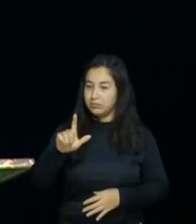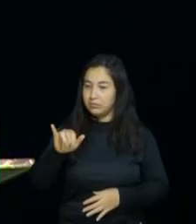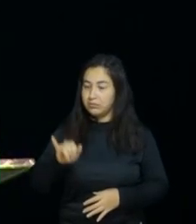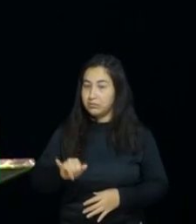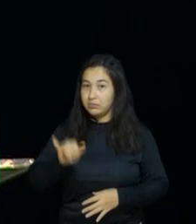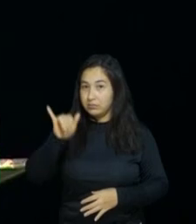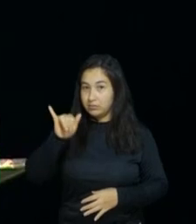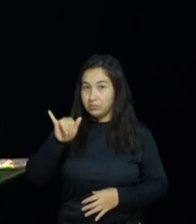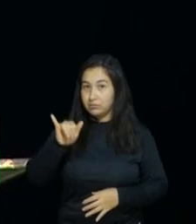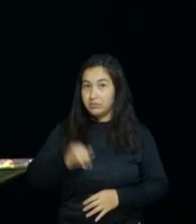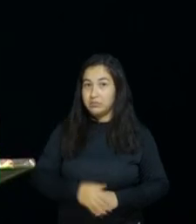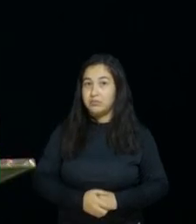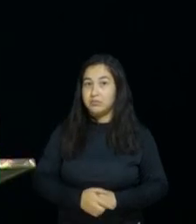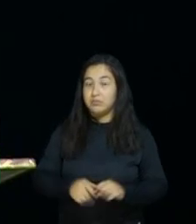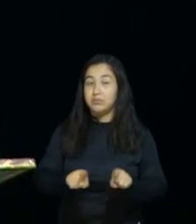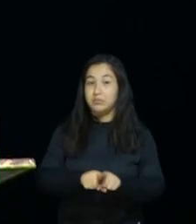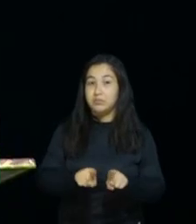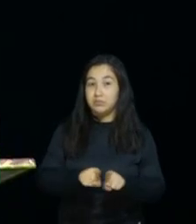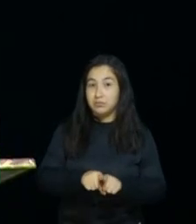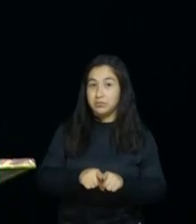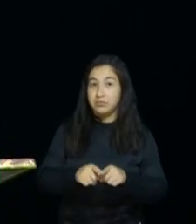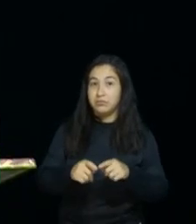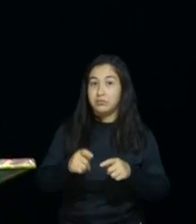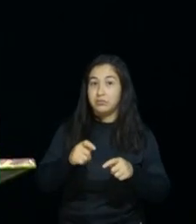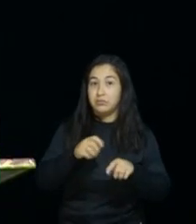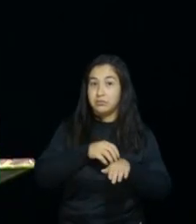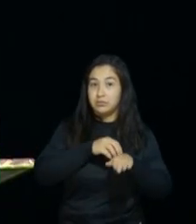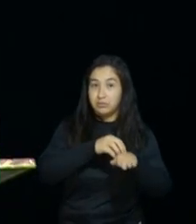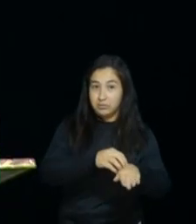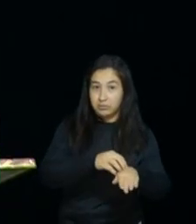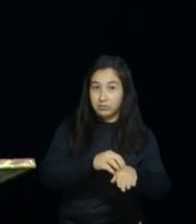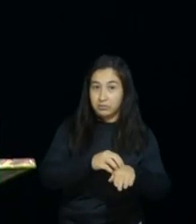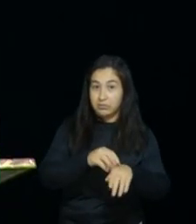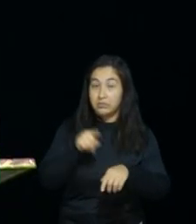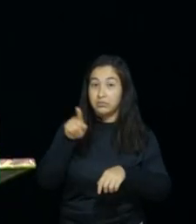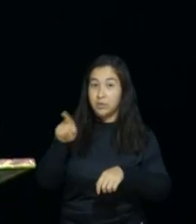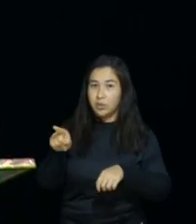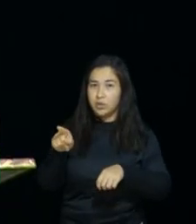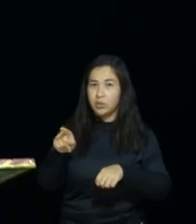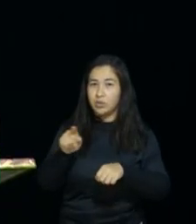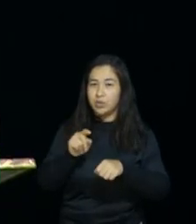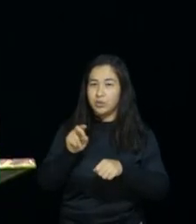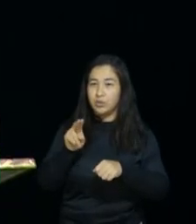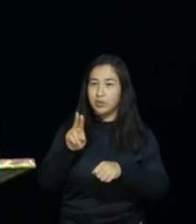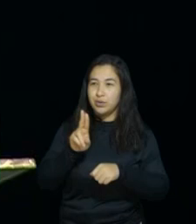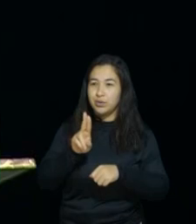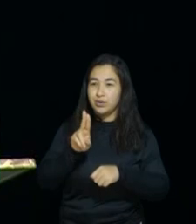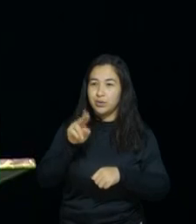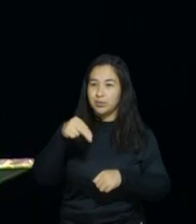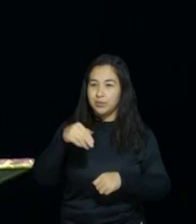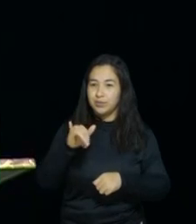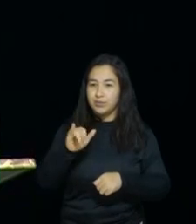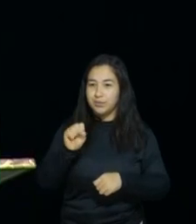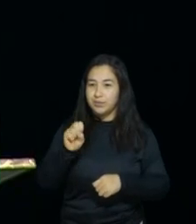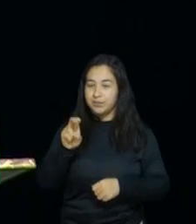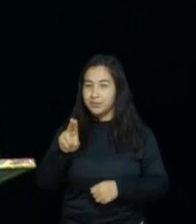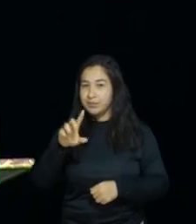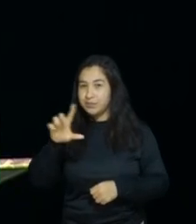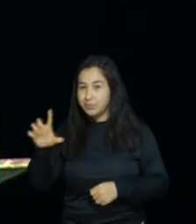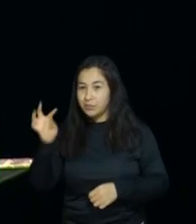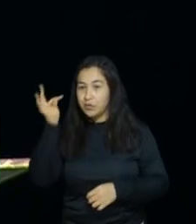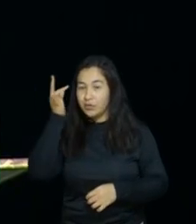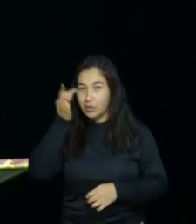Arlete Transportes, a Universidade, a Unisul, a Produpan, o Jeep Clube